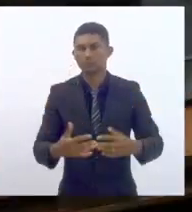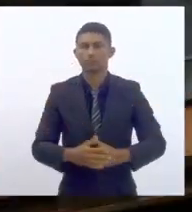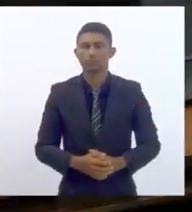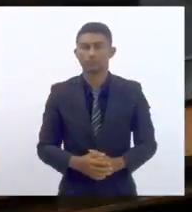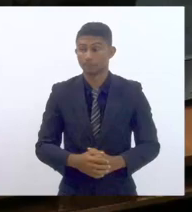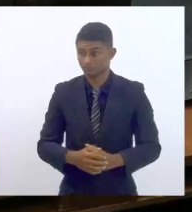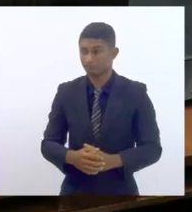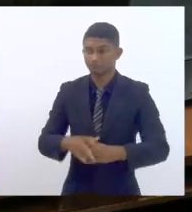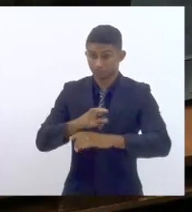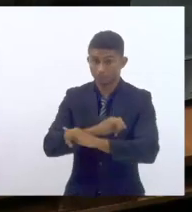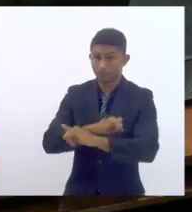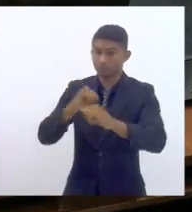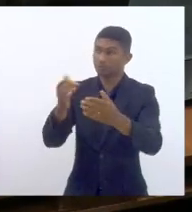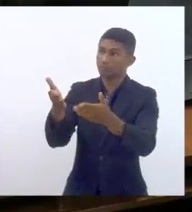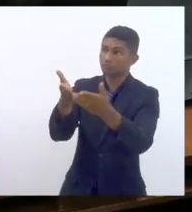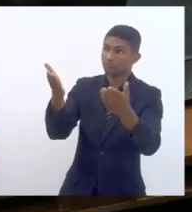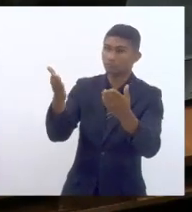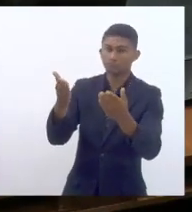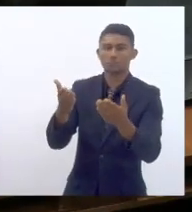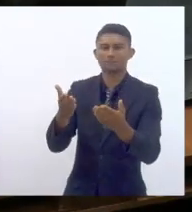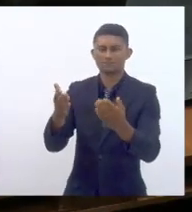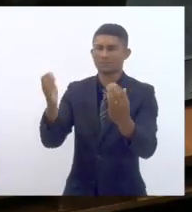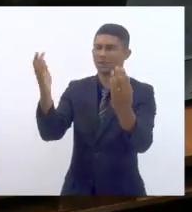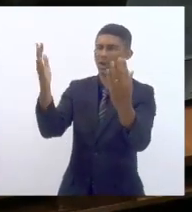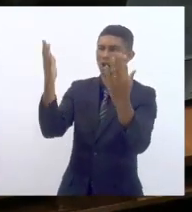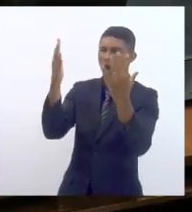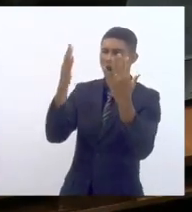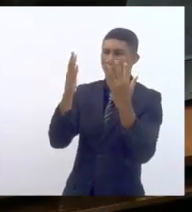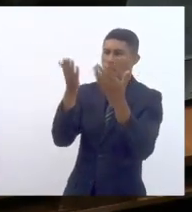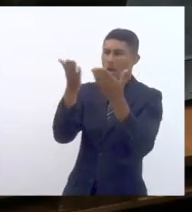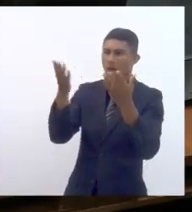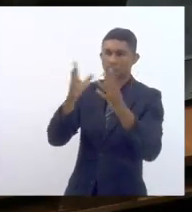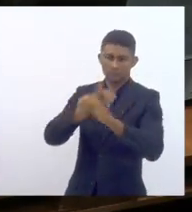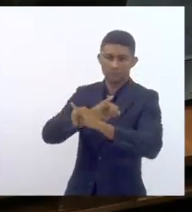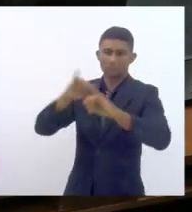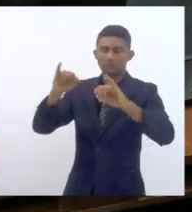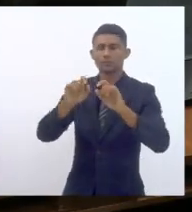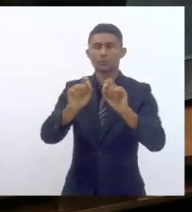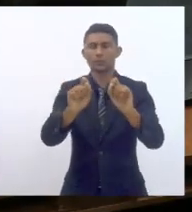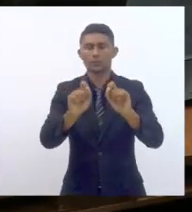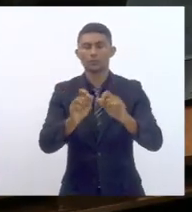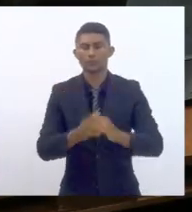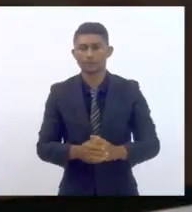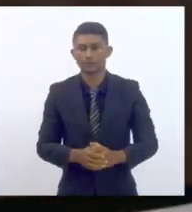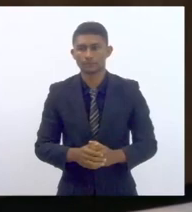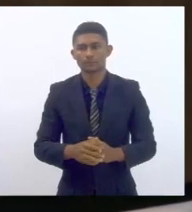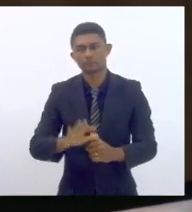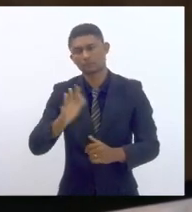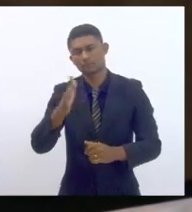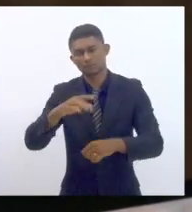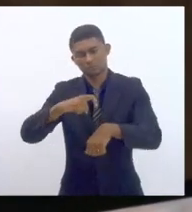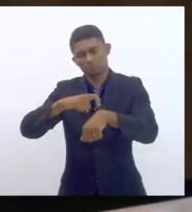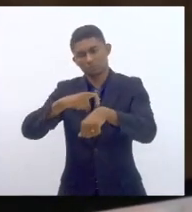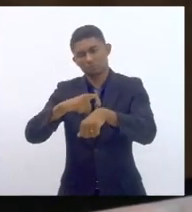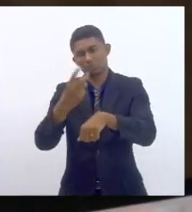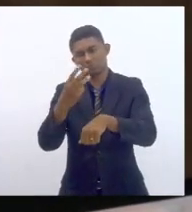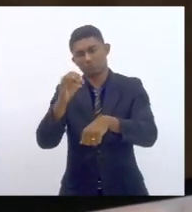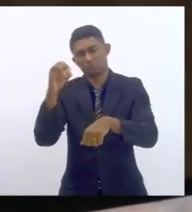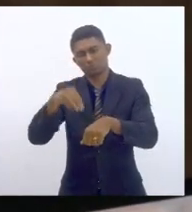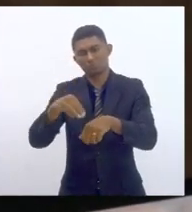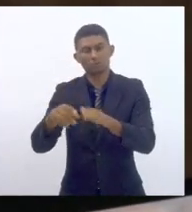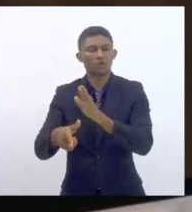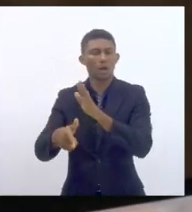Queria avisar os sedaianos que se encontram na galeria que, questão de meia hora atrás, a gente se reuniu na presidência da